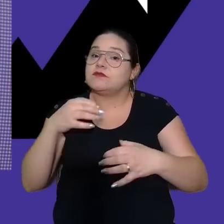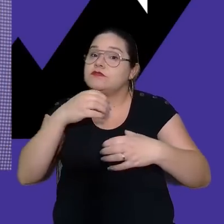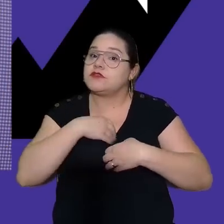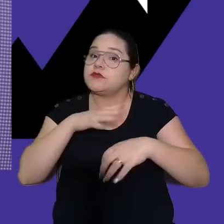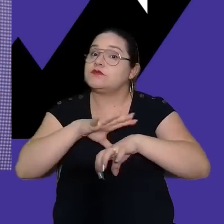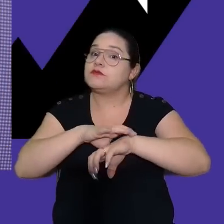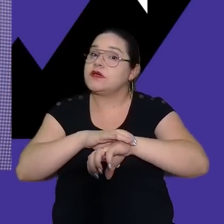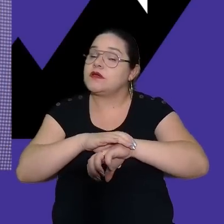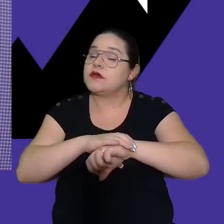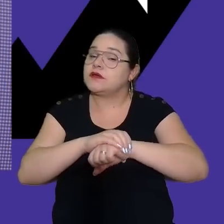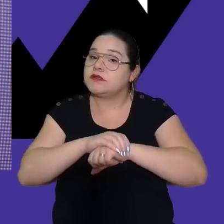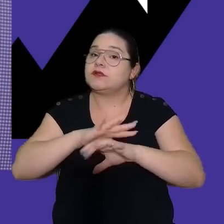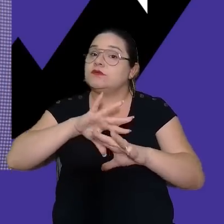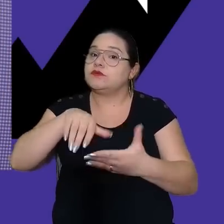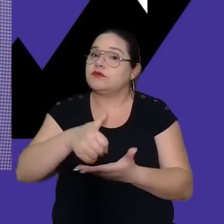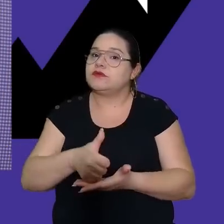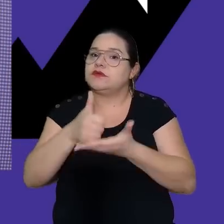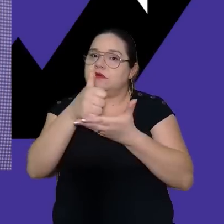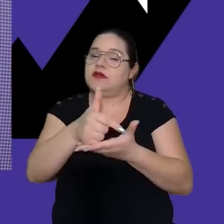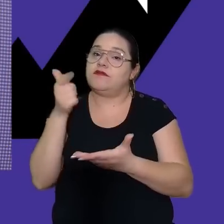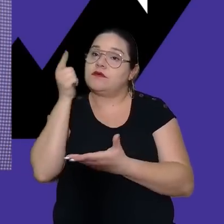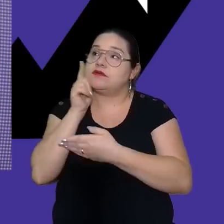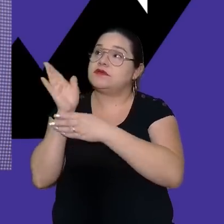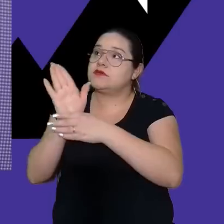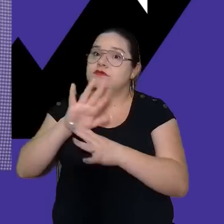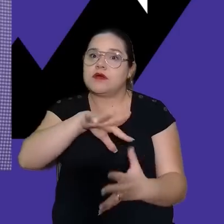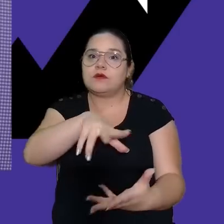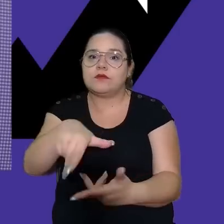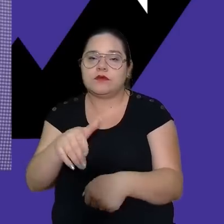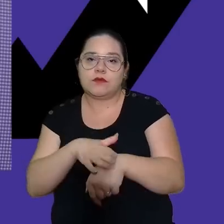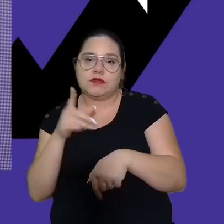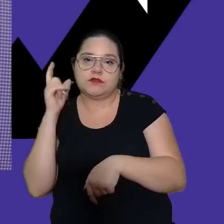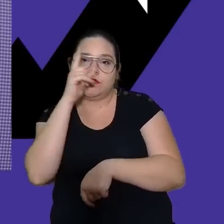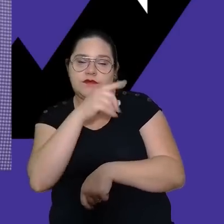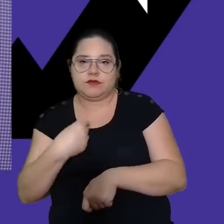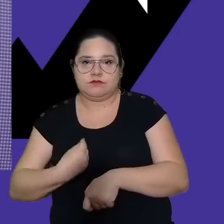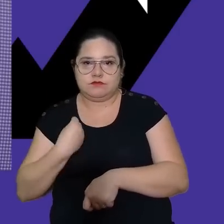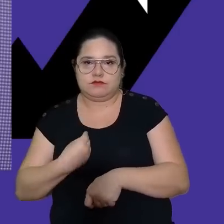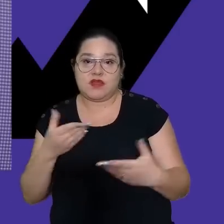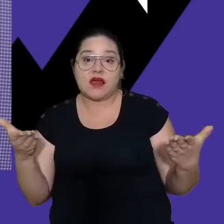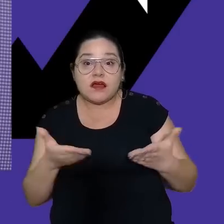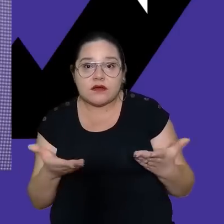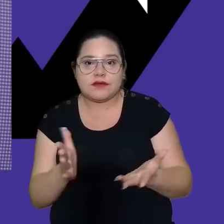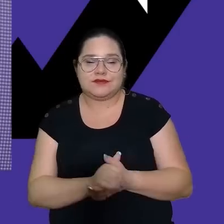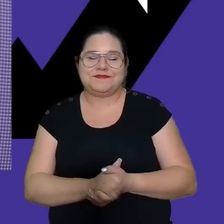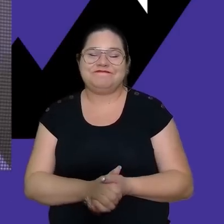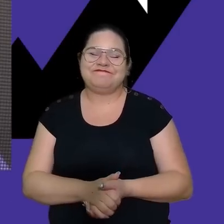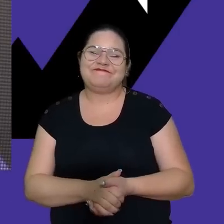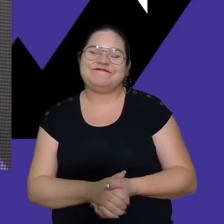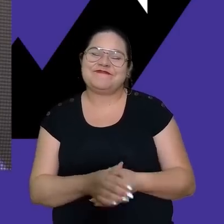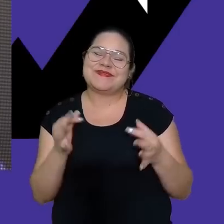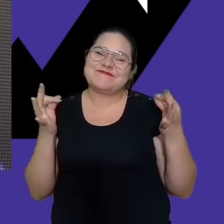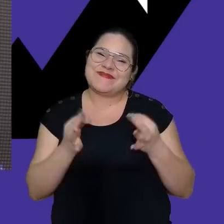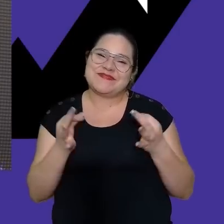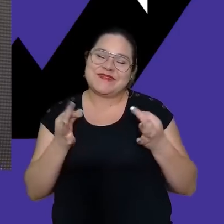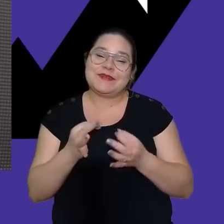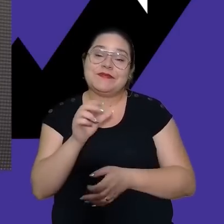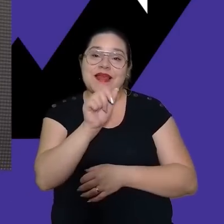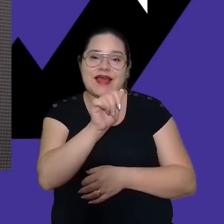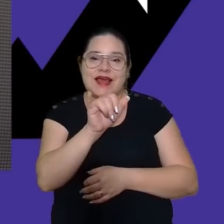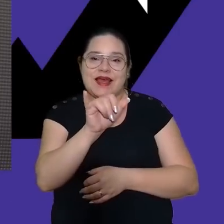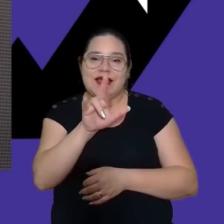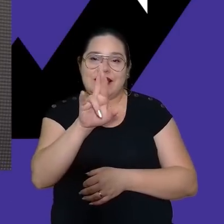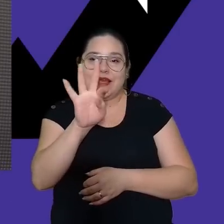né? E conseguir ajudar o mundo aí nesse momento difícil que a gente vive. Perfeito. Ayrton, você gostaria de fazer